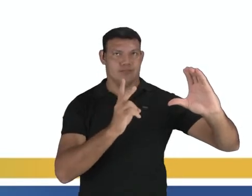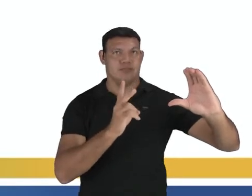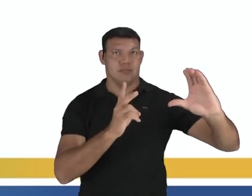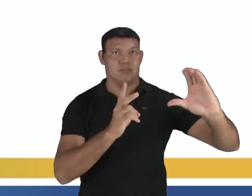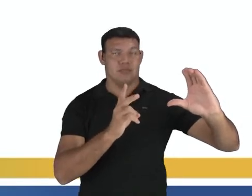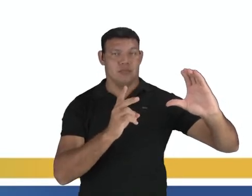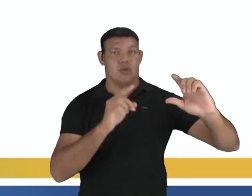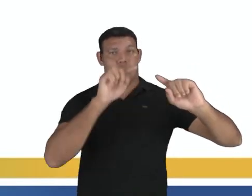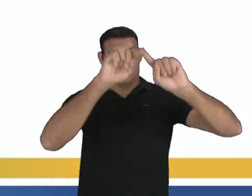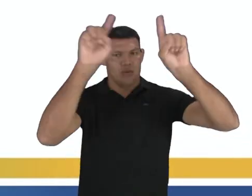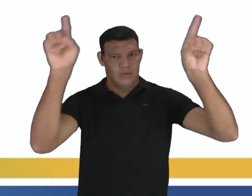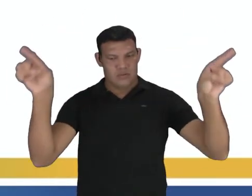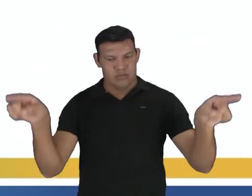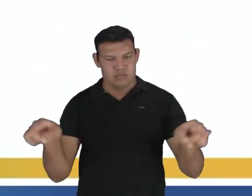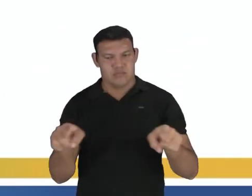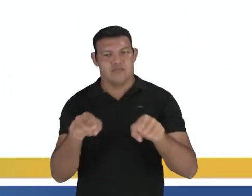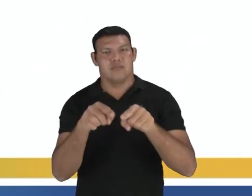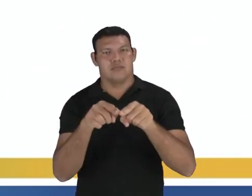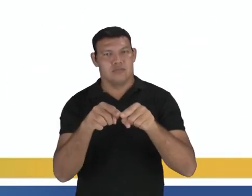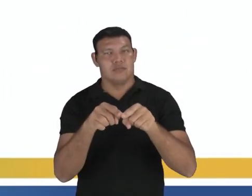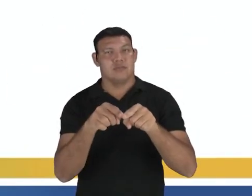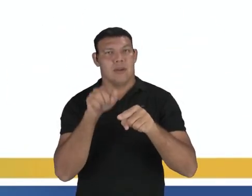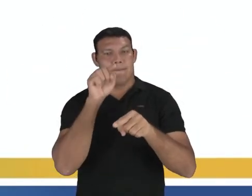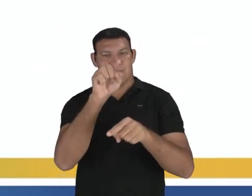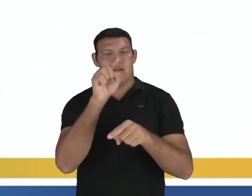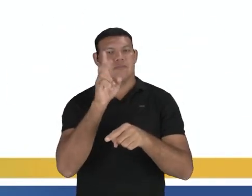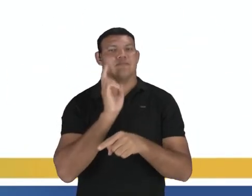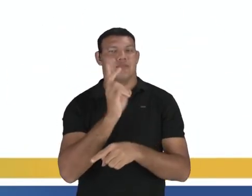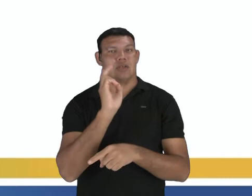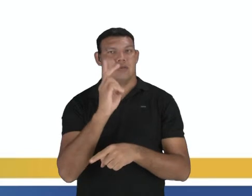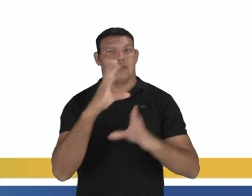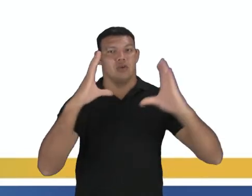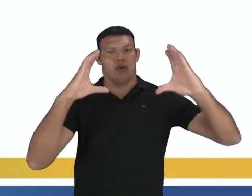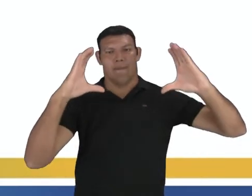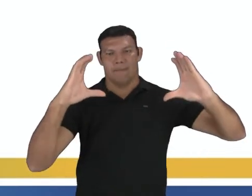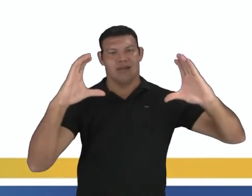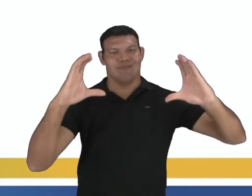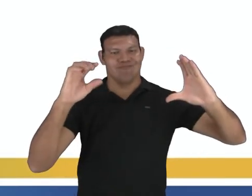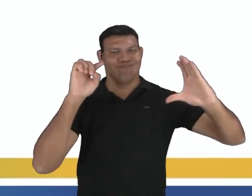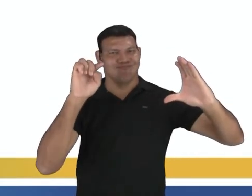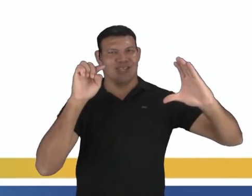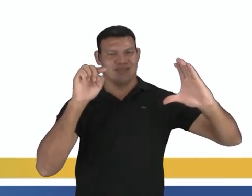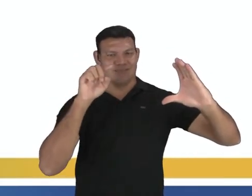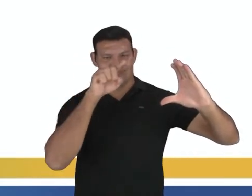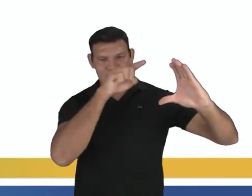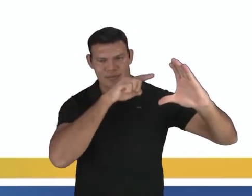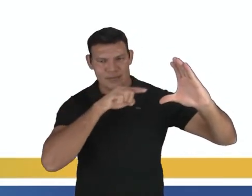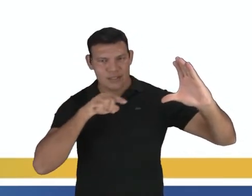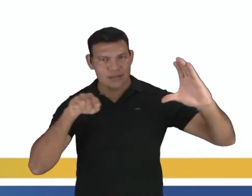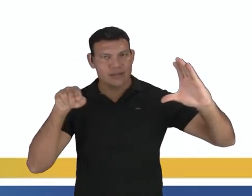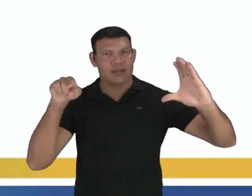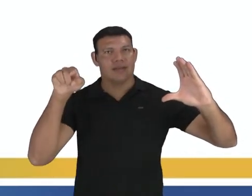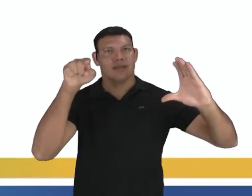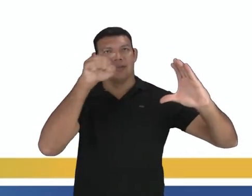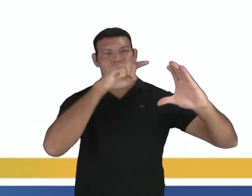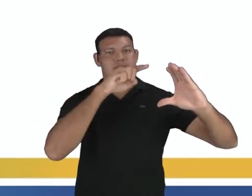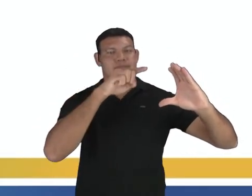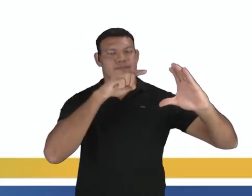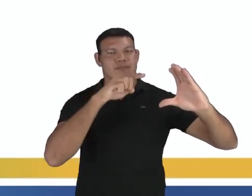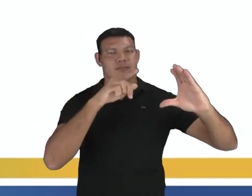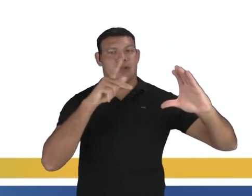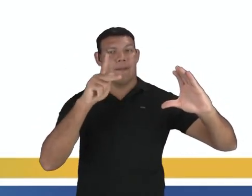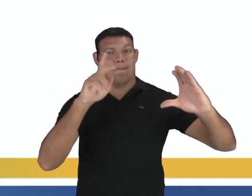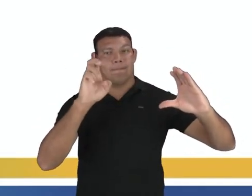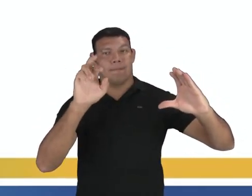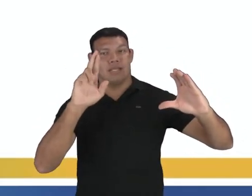meça ali dessa órbita ou desse círculo, seria o mesmo valor. O raio não muda. Só que o que acontece na elipse é que se tu olhar periélio